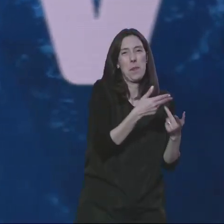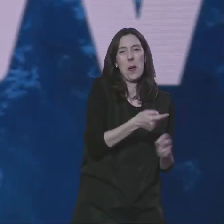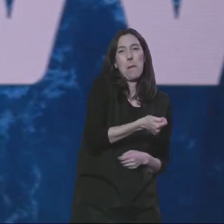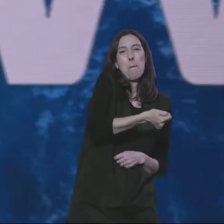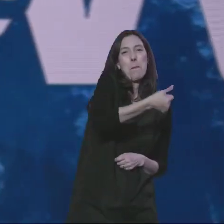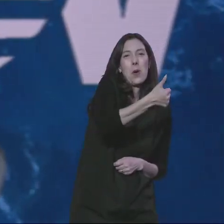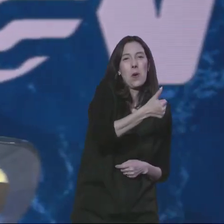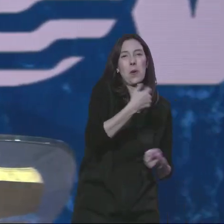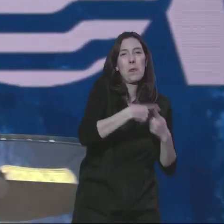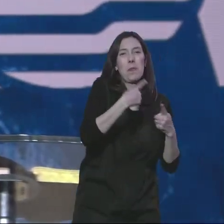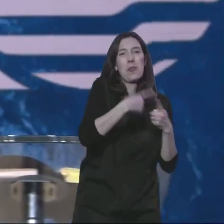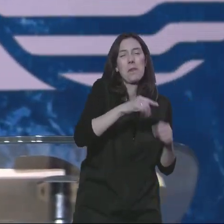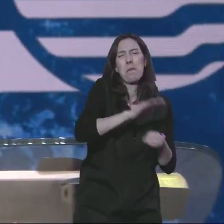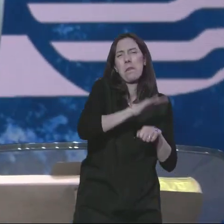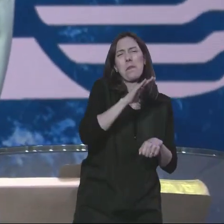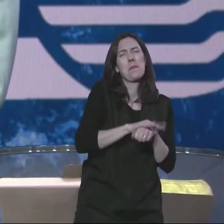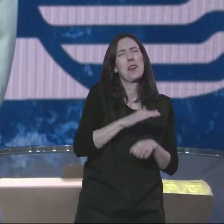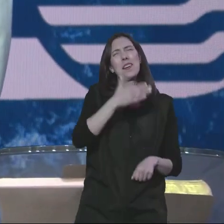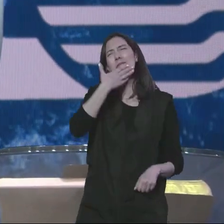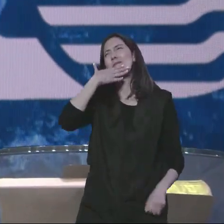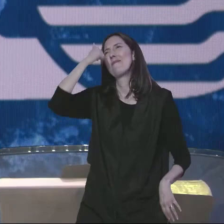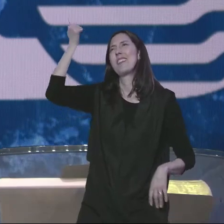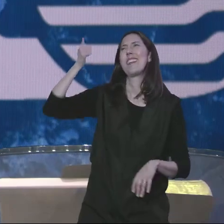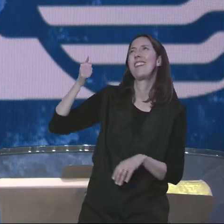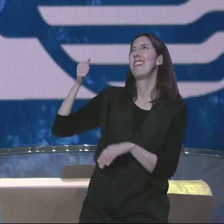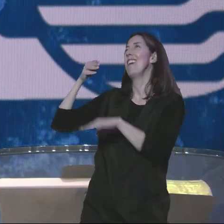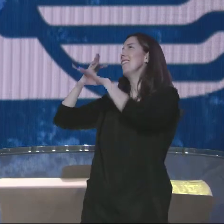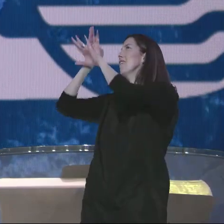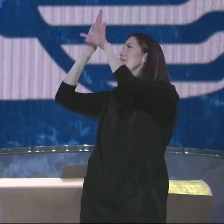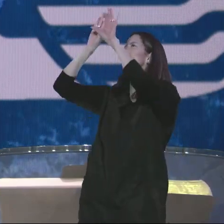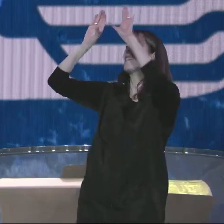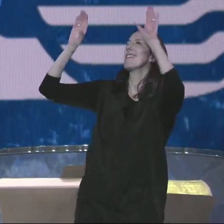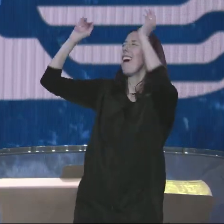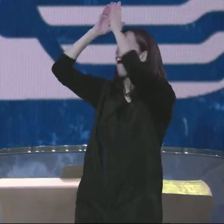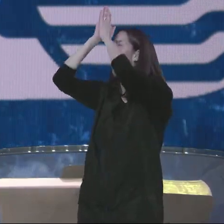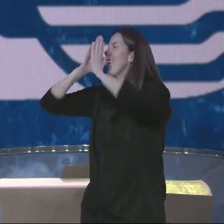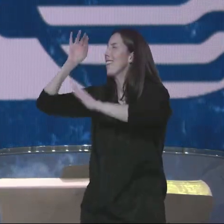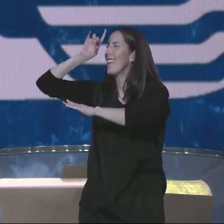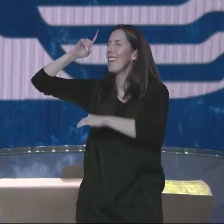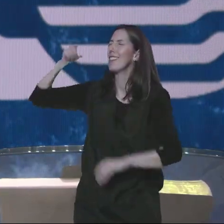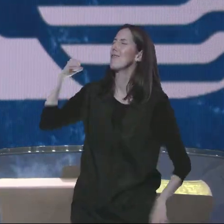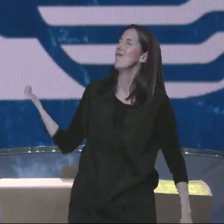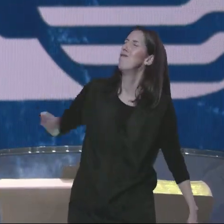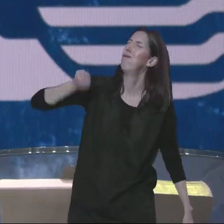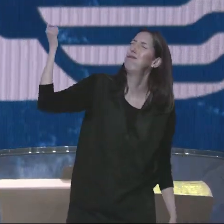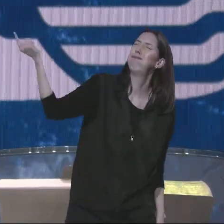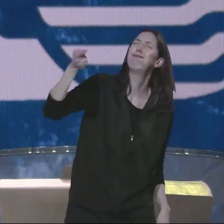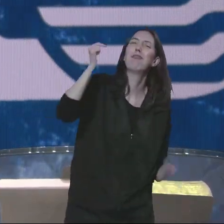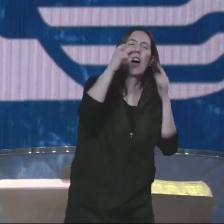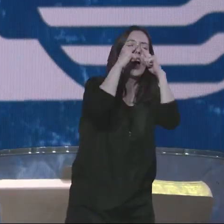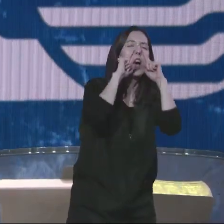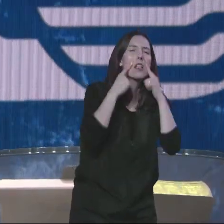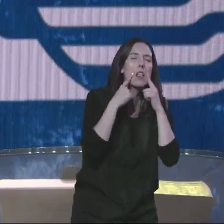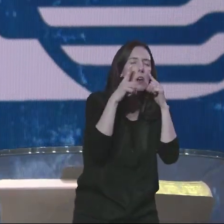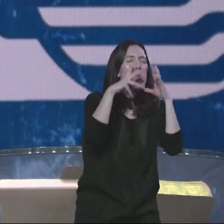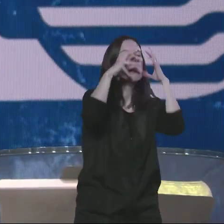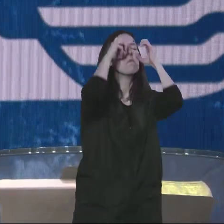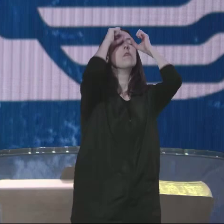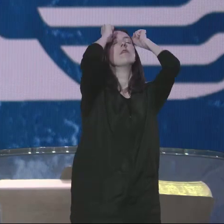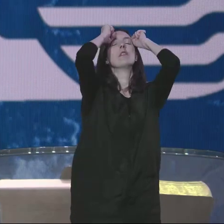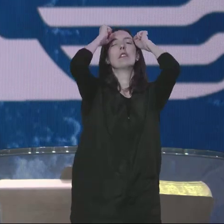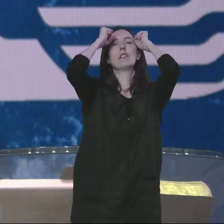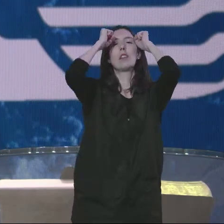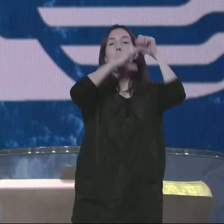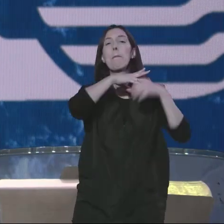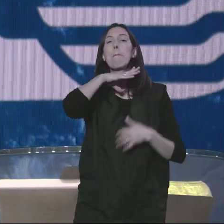de anos na minha presença, onde você vai adorar a Deus e o choro vai passar, a dor vai passar, a morte